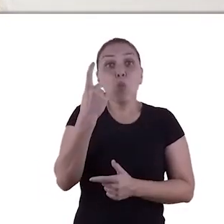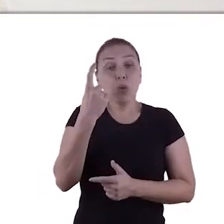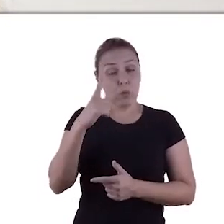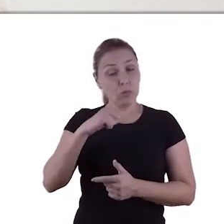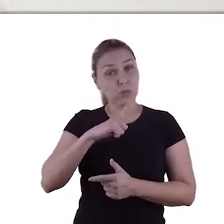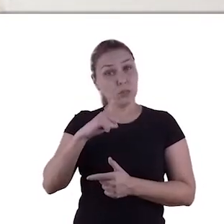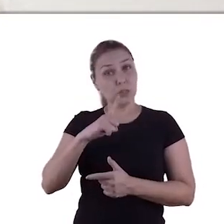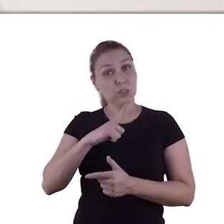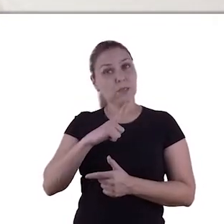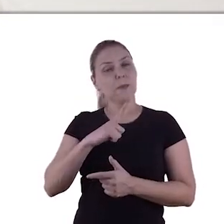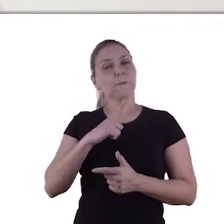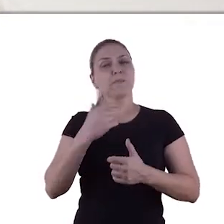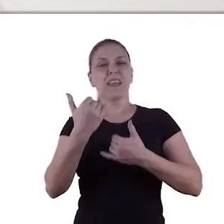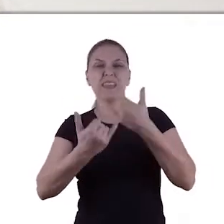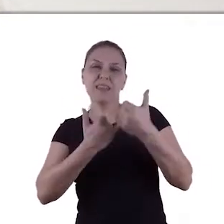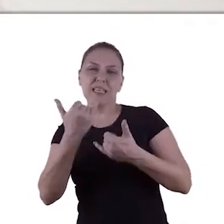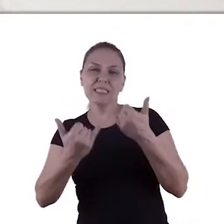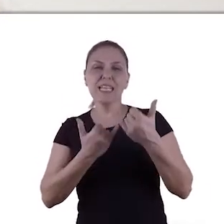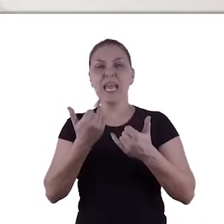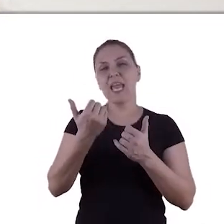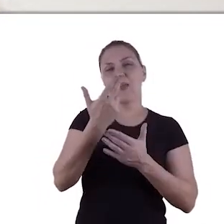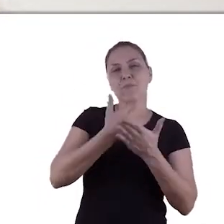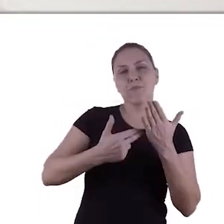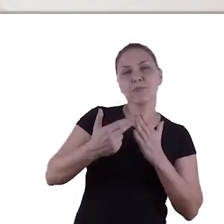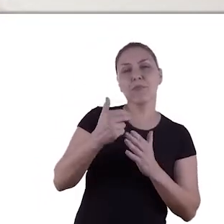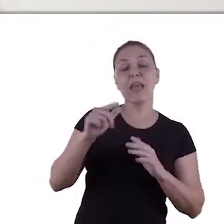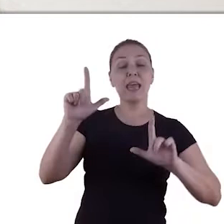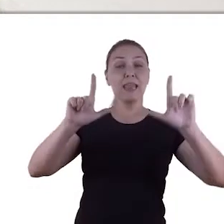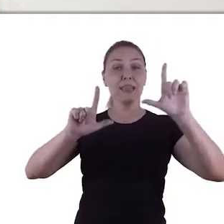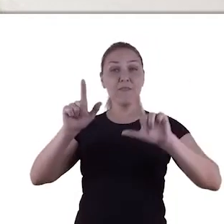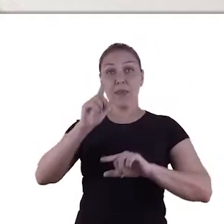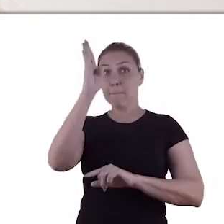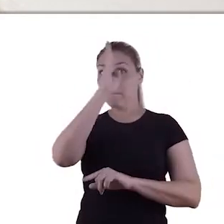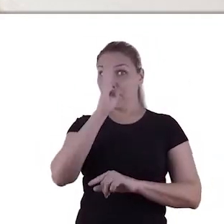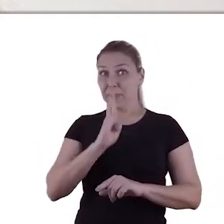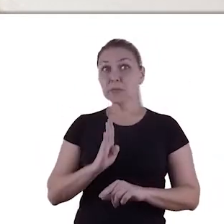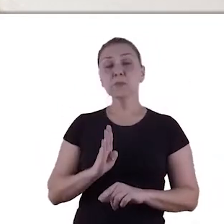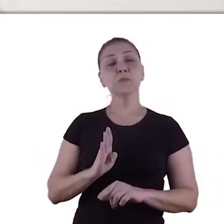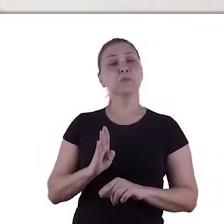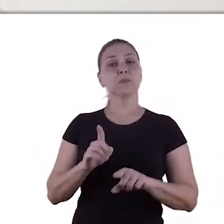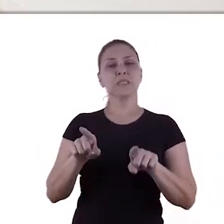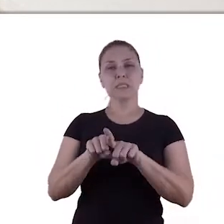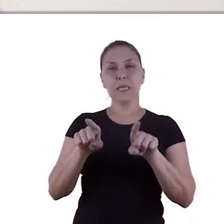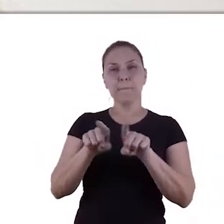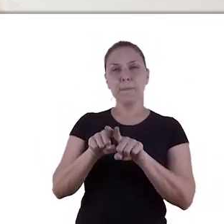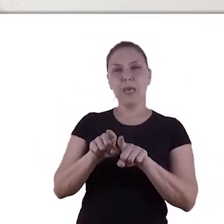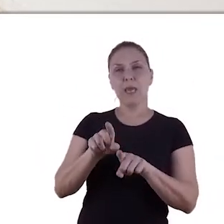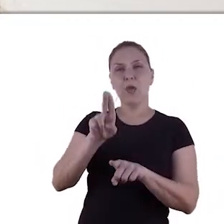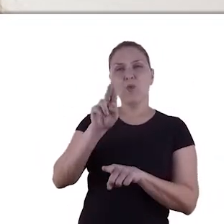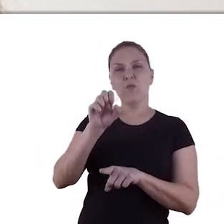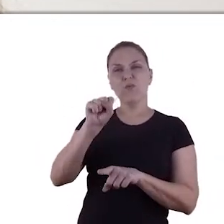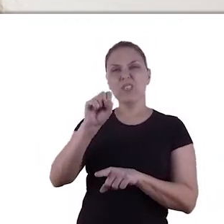canal, né, que estava passando desenho animado, que era a TV Brasil, também TV UFSC,